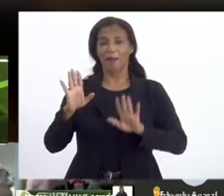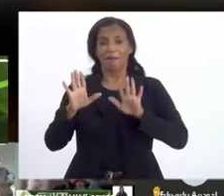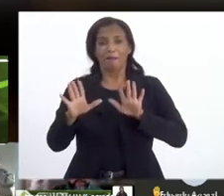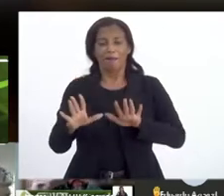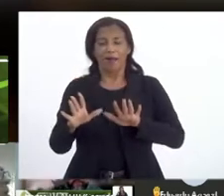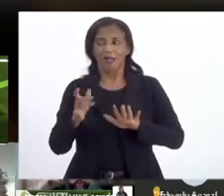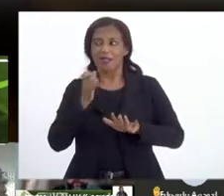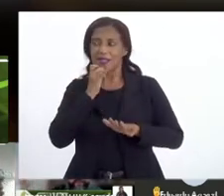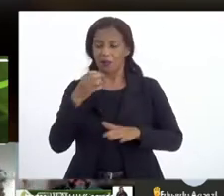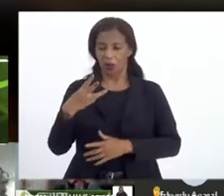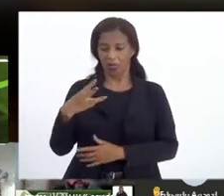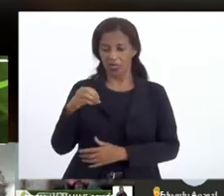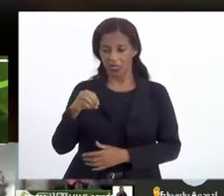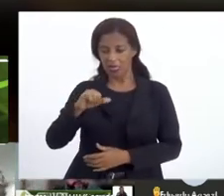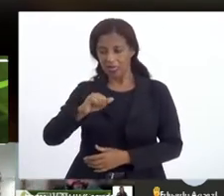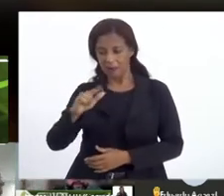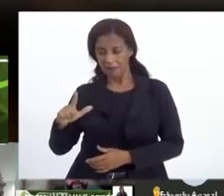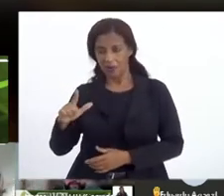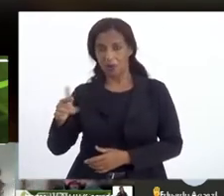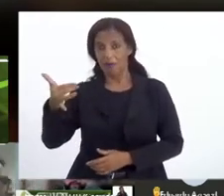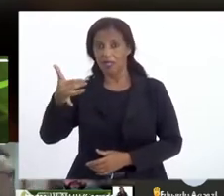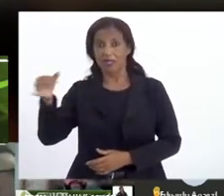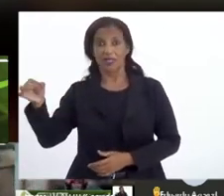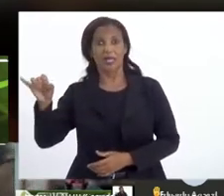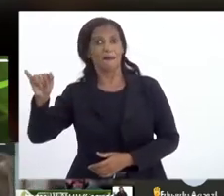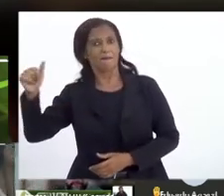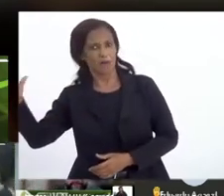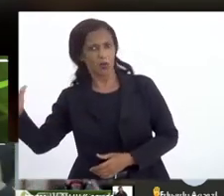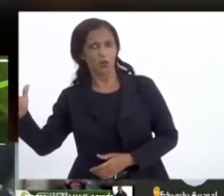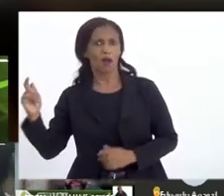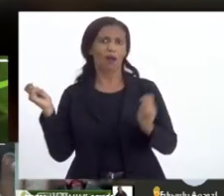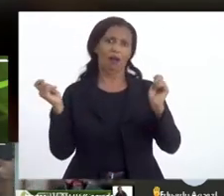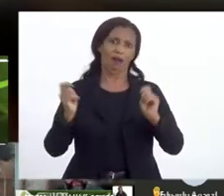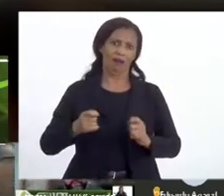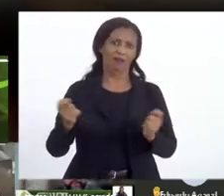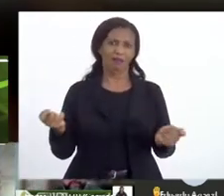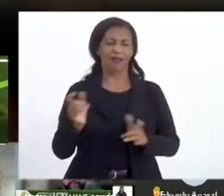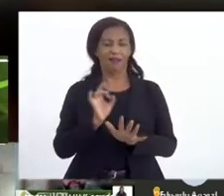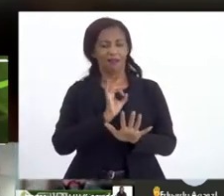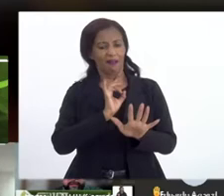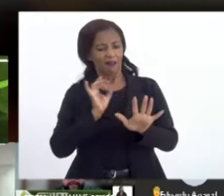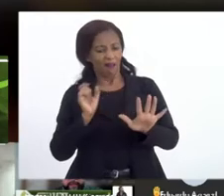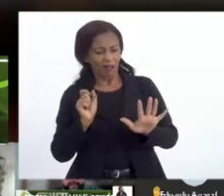saltar de 30 mil para 100 mil, sendo que cada passageiro desse...